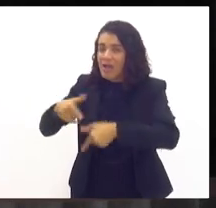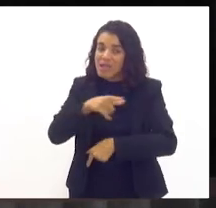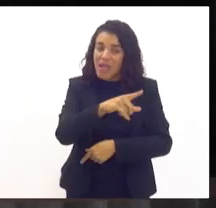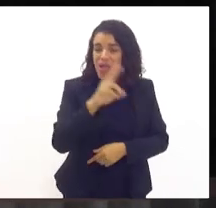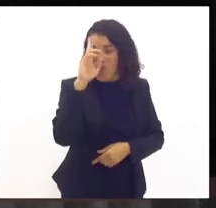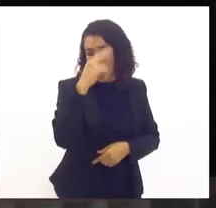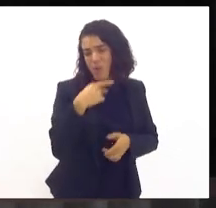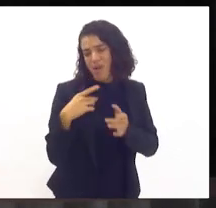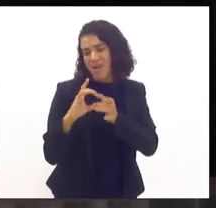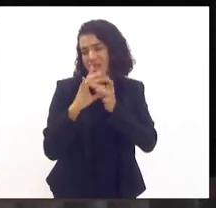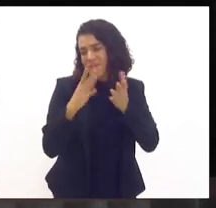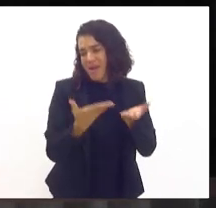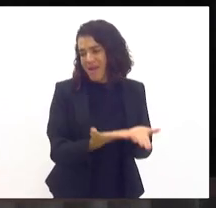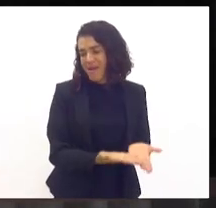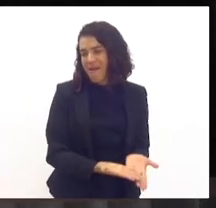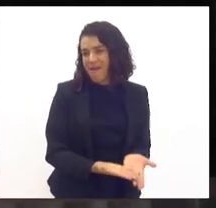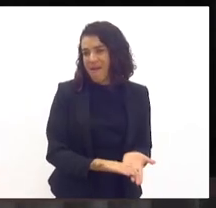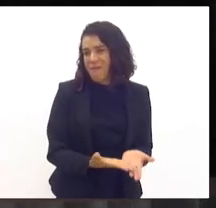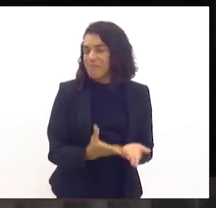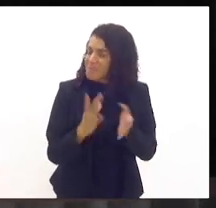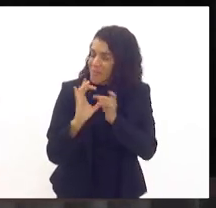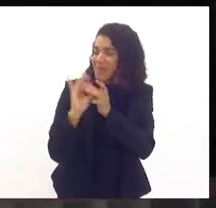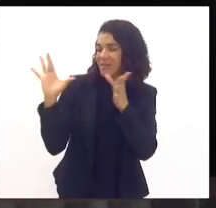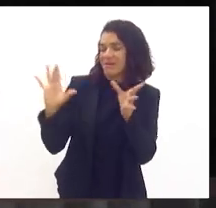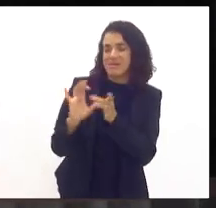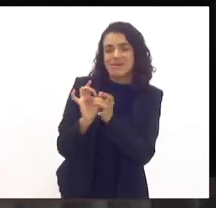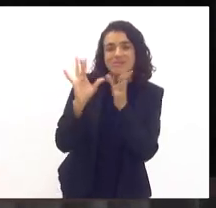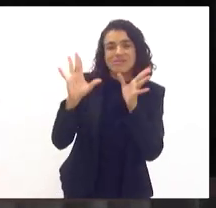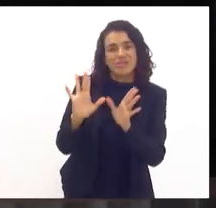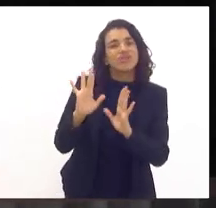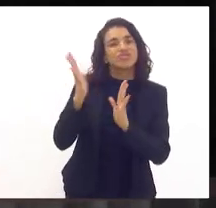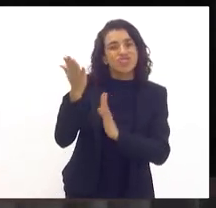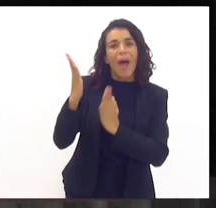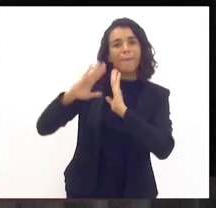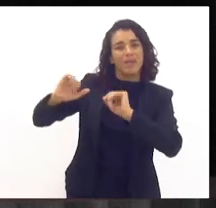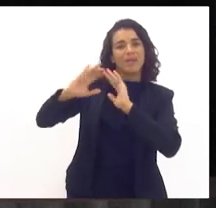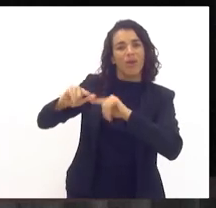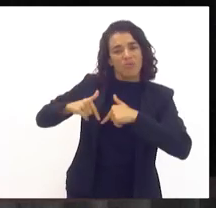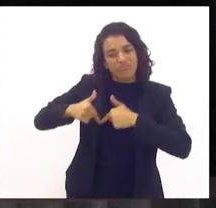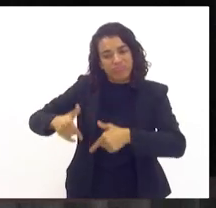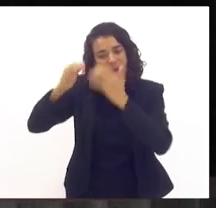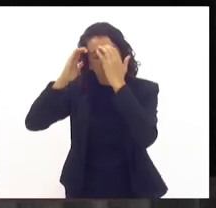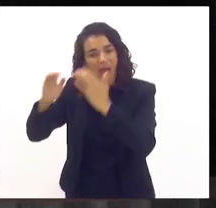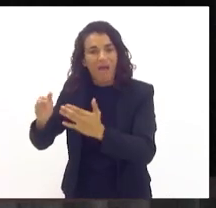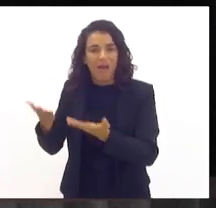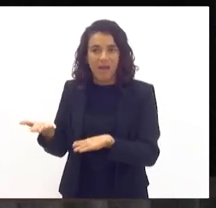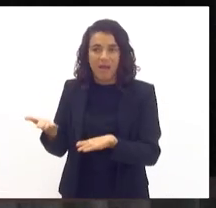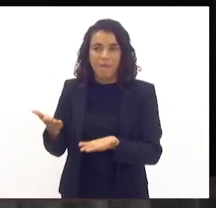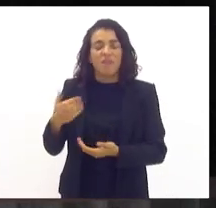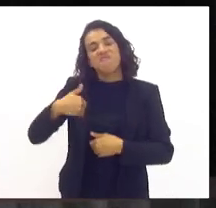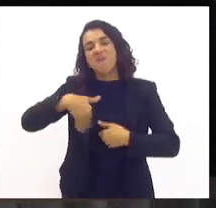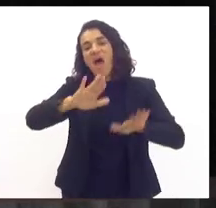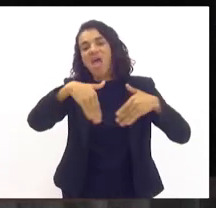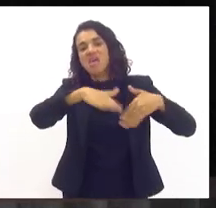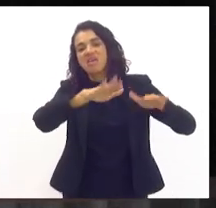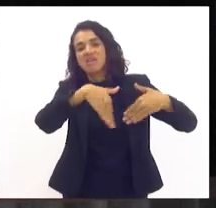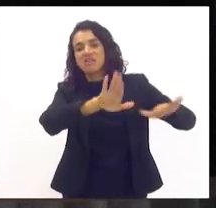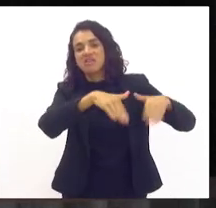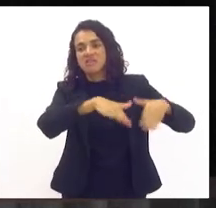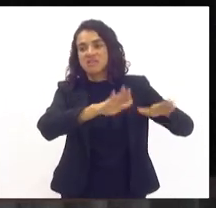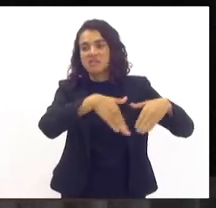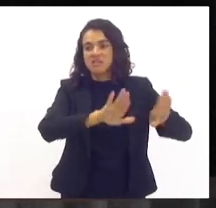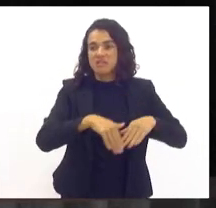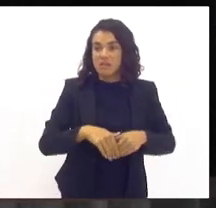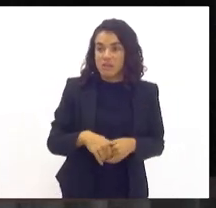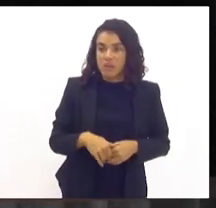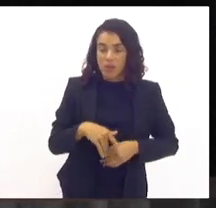só liberar o cara, pô. Deixa eu ir embora, pô. Eu fiz o que era para fazer. E aí o cara falou, ah, então tá bom, vai.